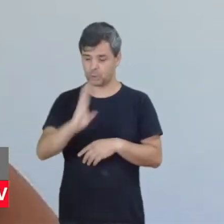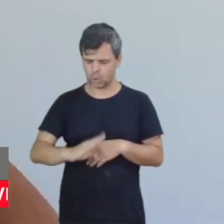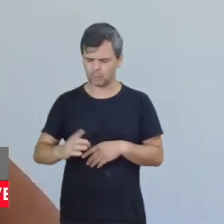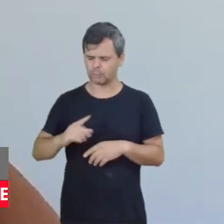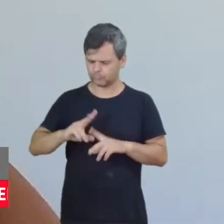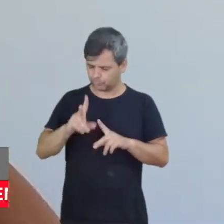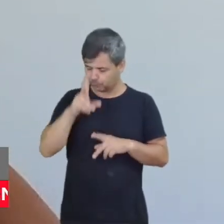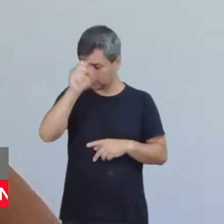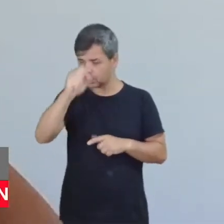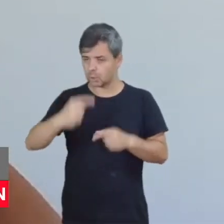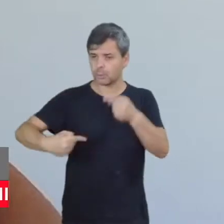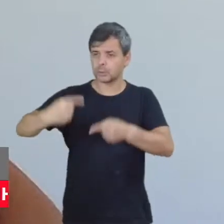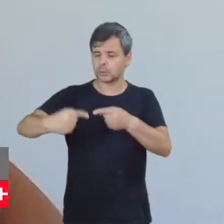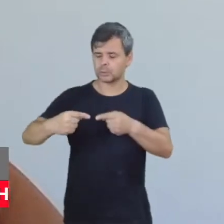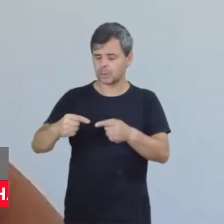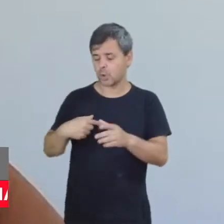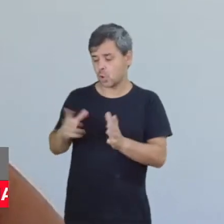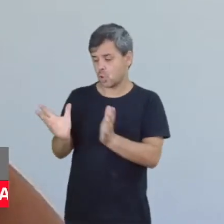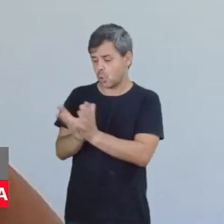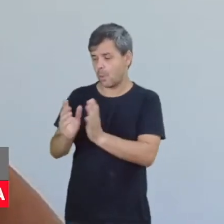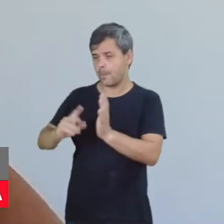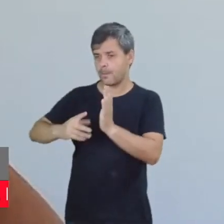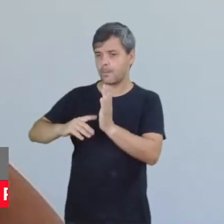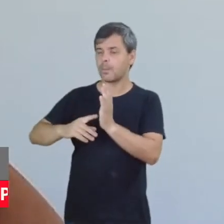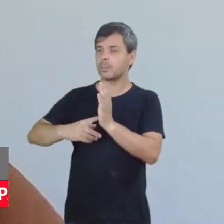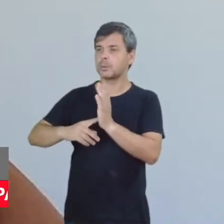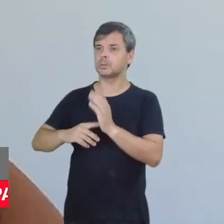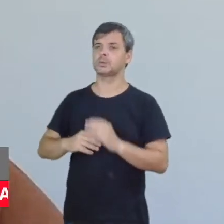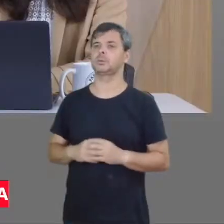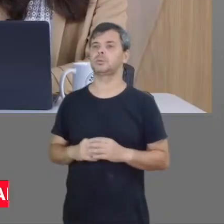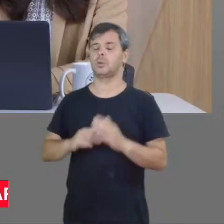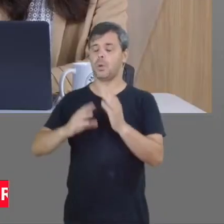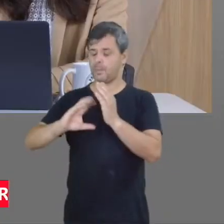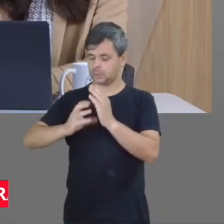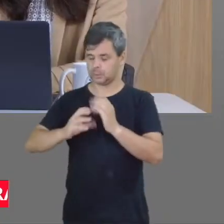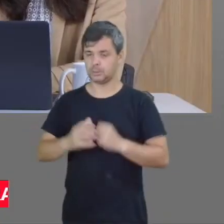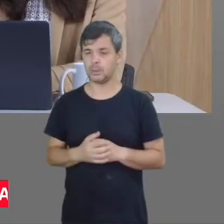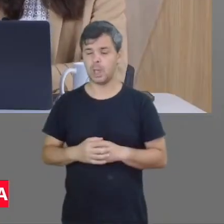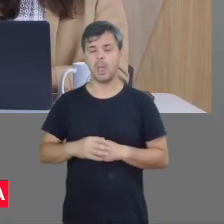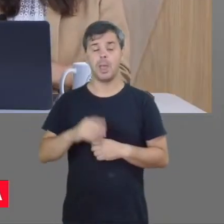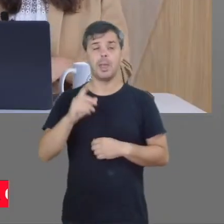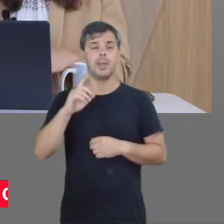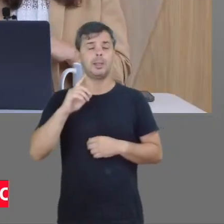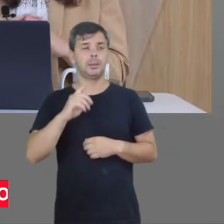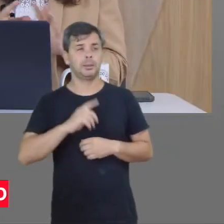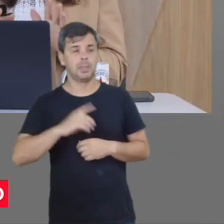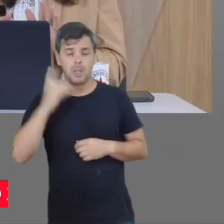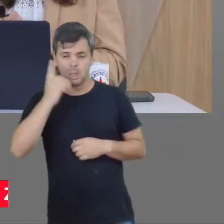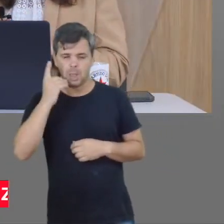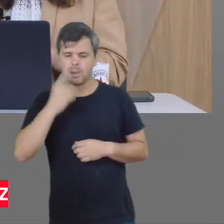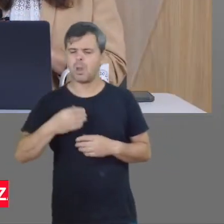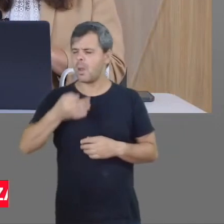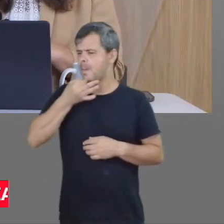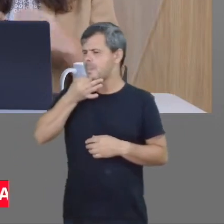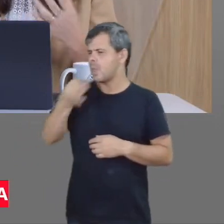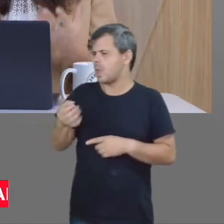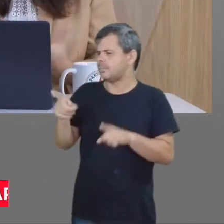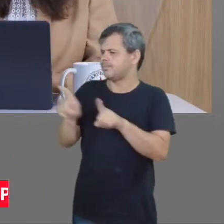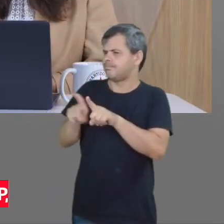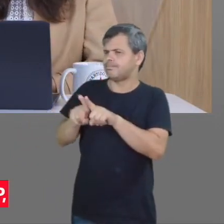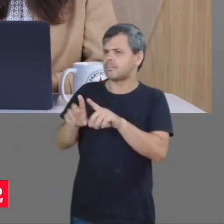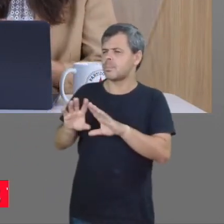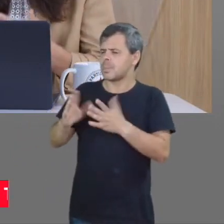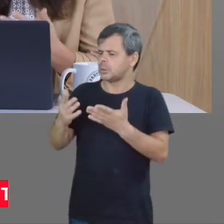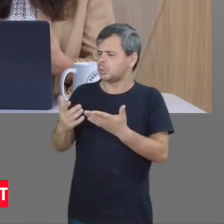política e o nosso partido em Minas Gerais. Deputada, e eu queria também que a gente comentasse também os